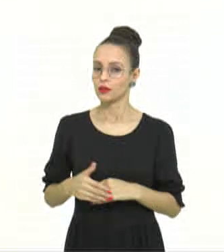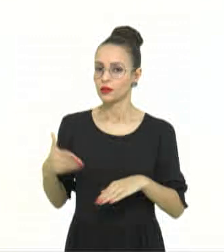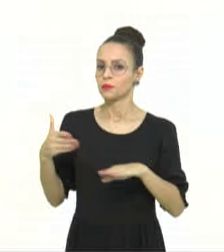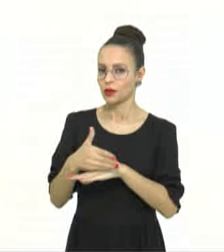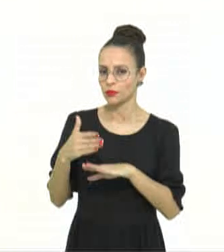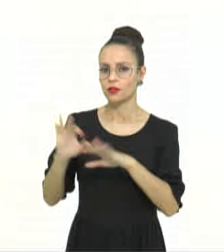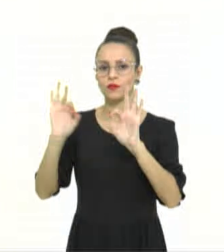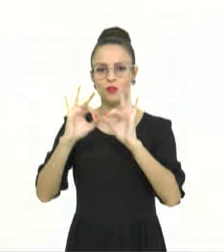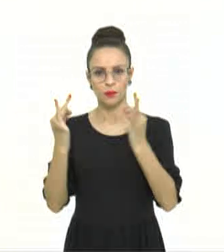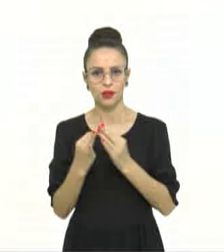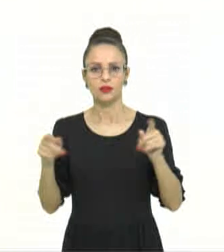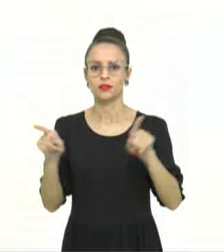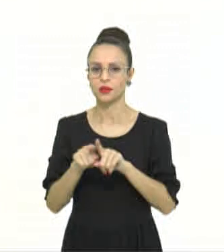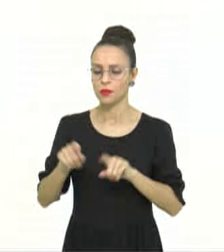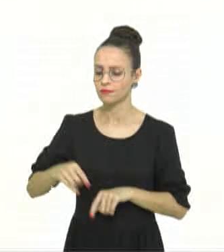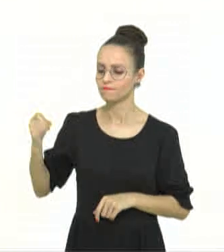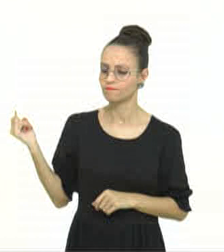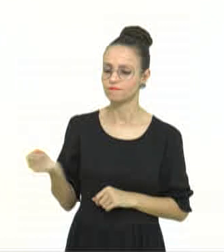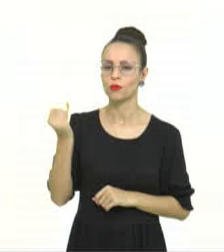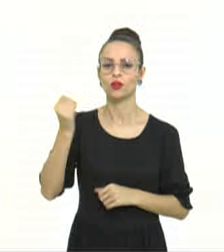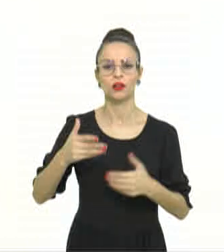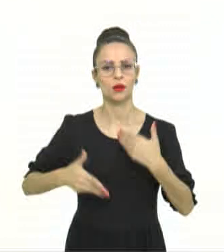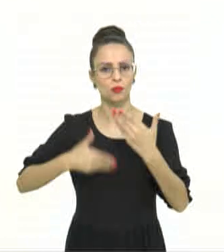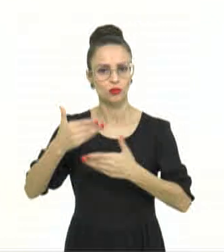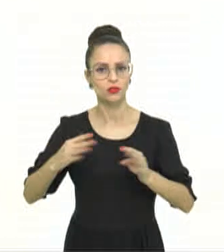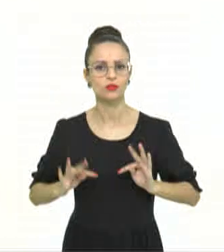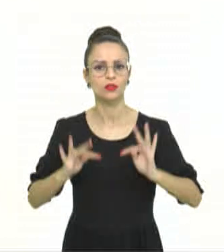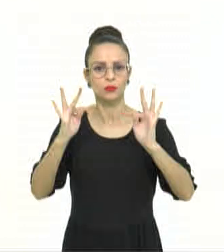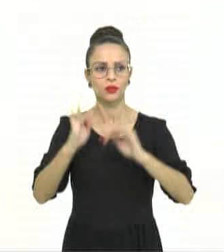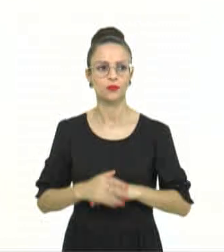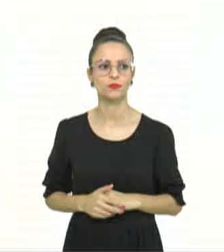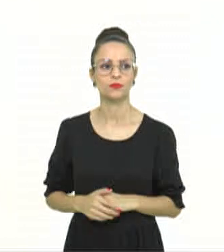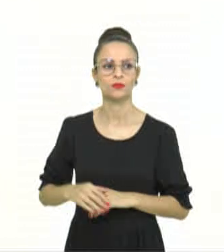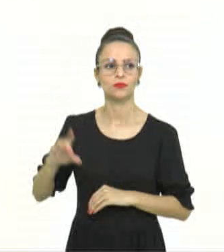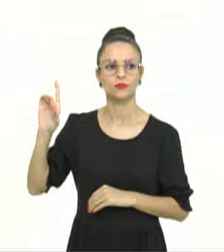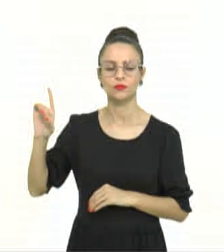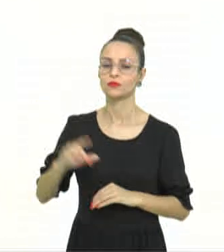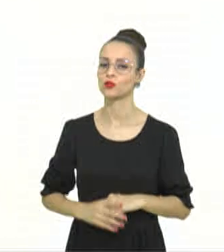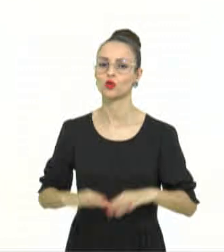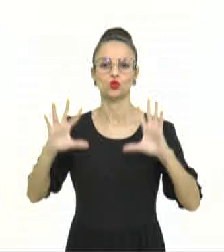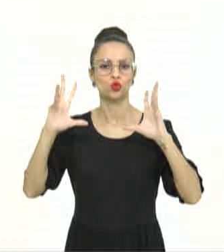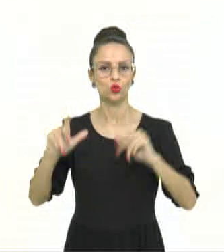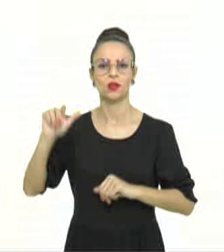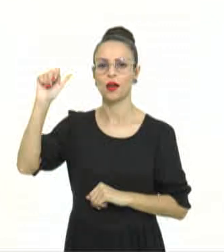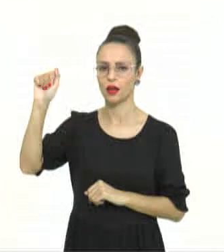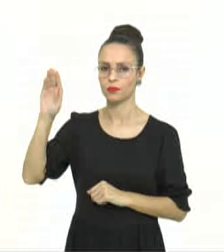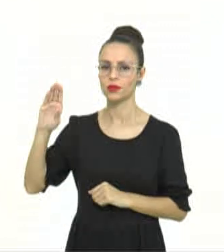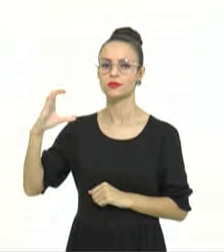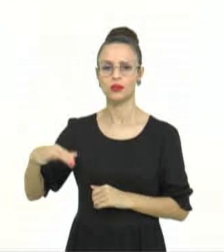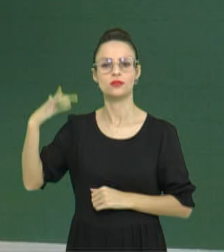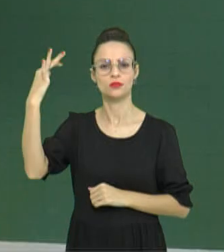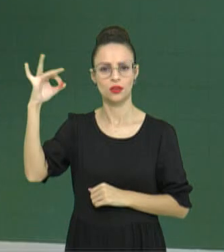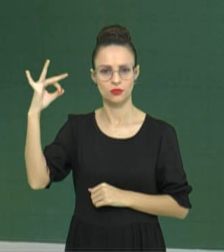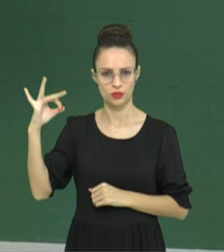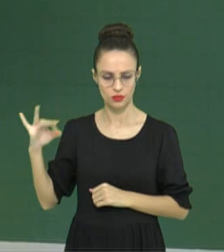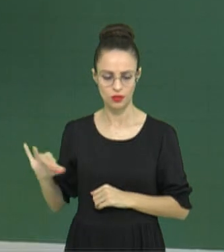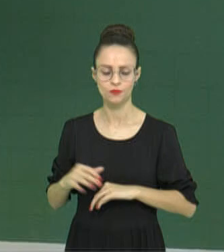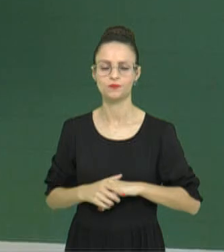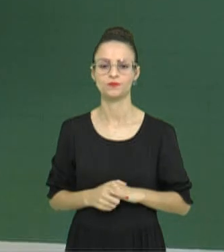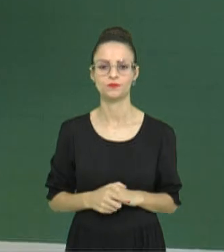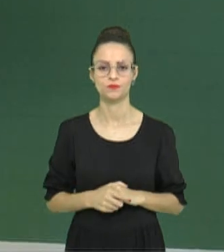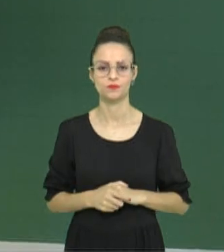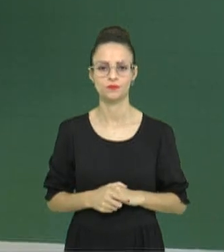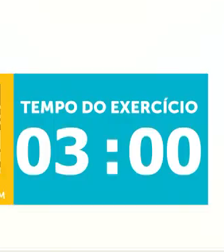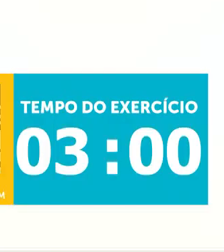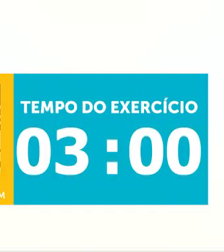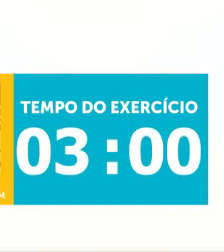da família também é indispensável no processo de tratamento. Ou alternativa D, todas as afirmativas acima estão corretas.